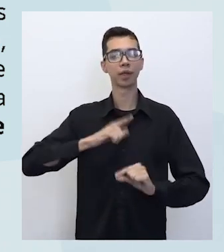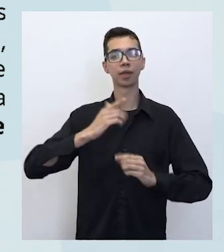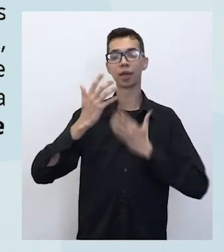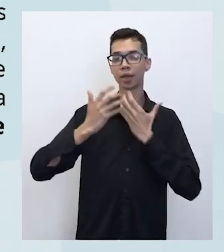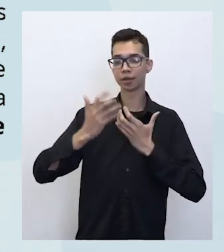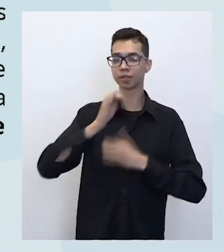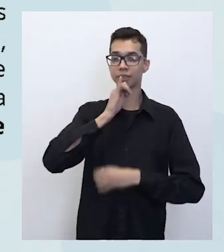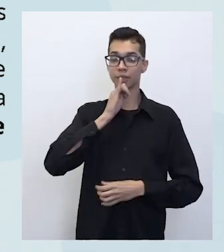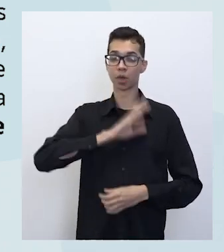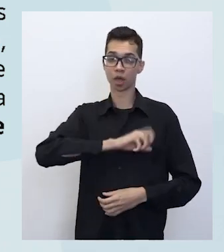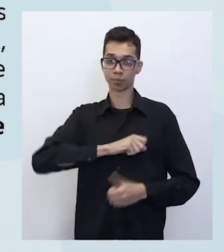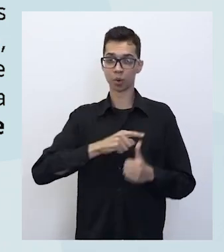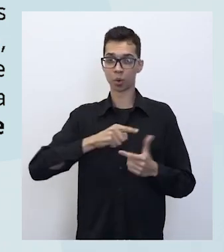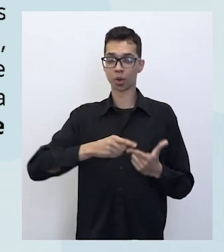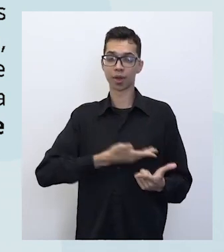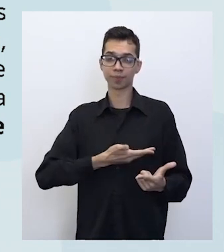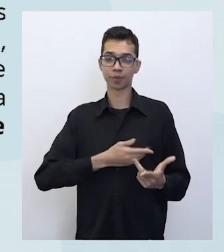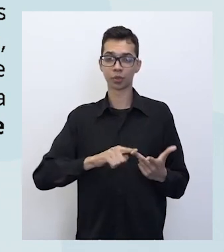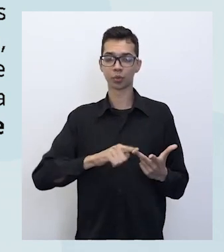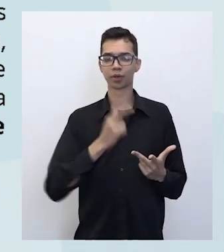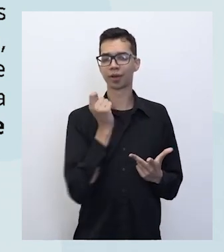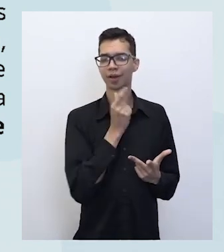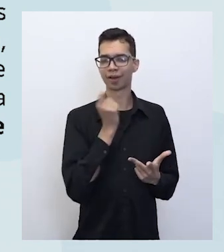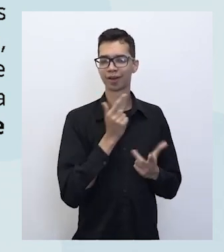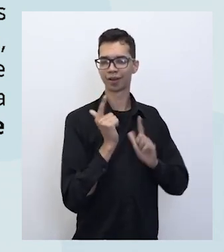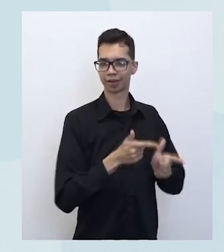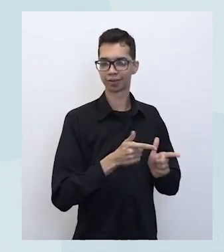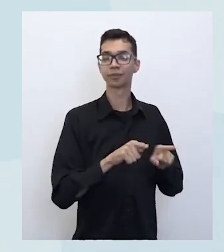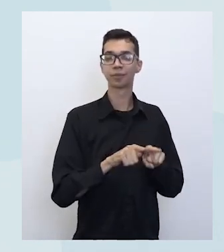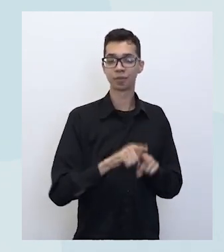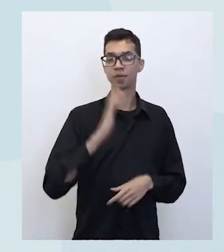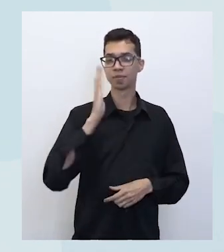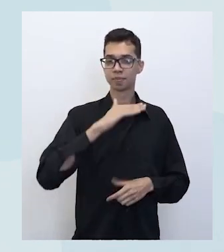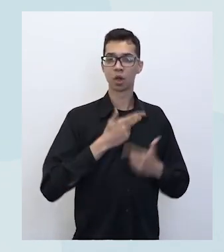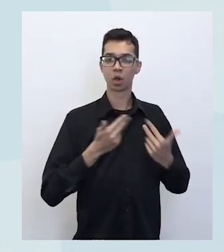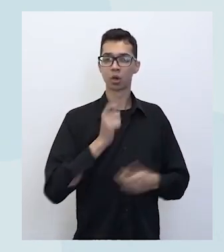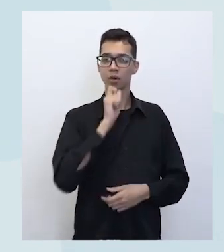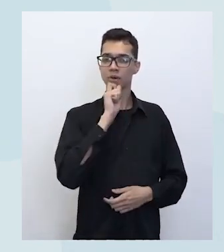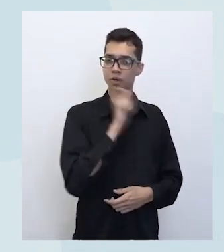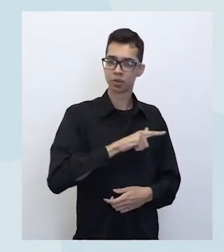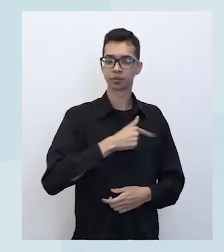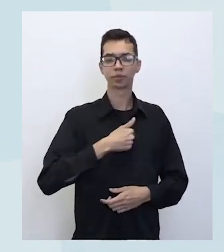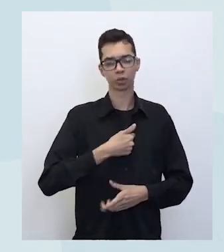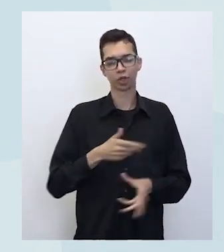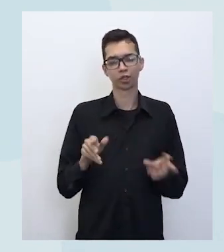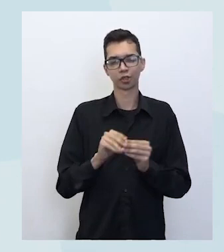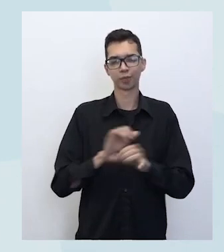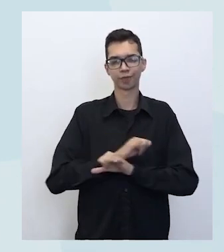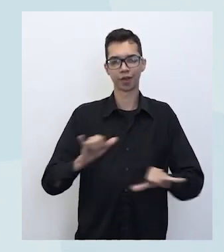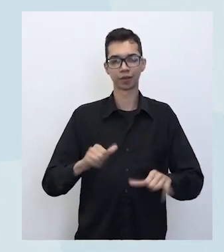de amor, de amigo, escárnio e de maldizer. Resumindo assim para vocês, as